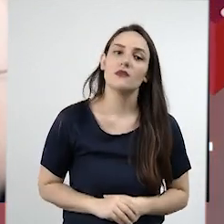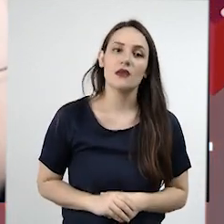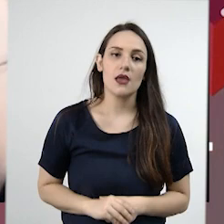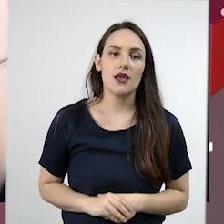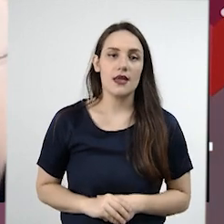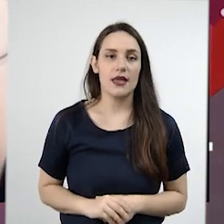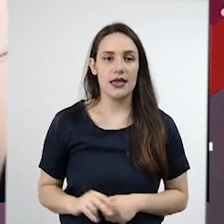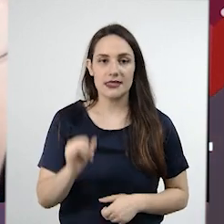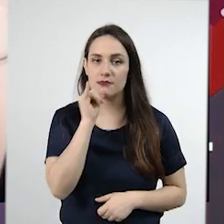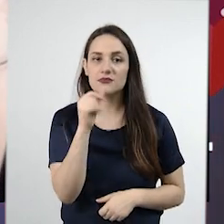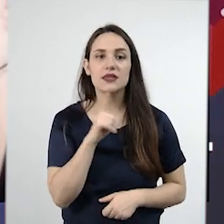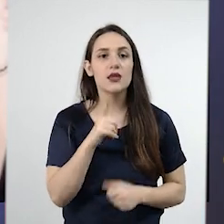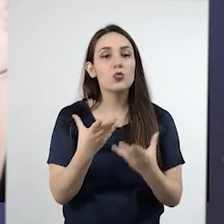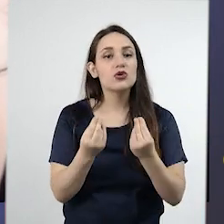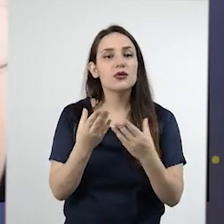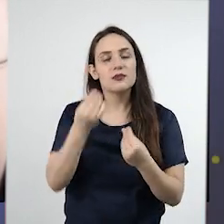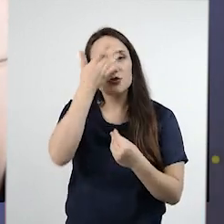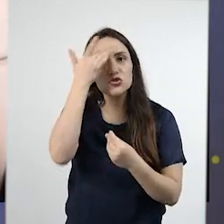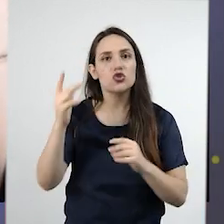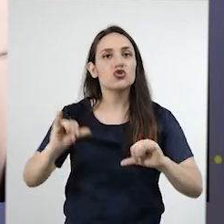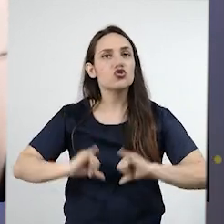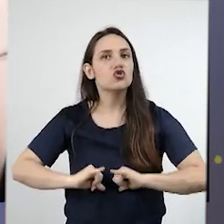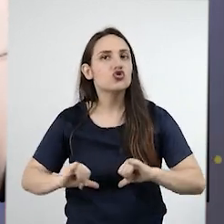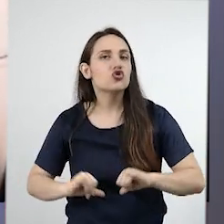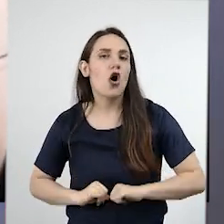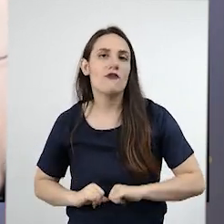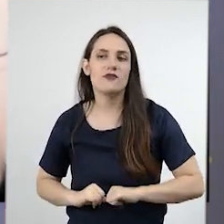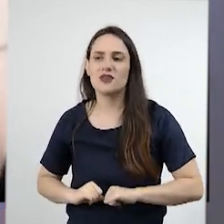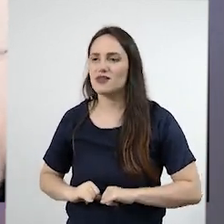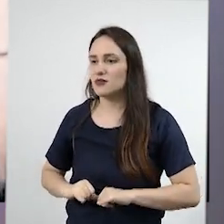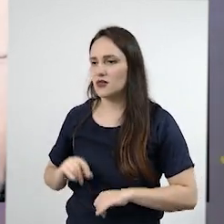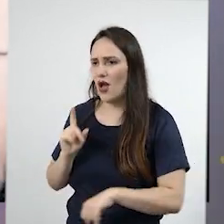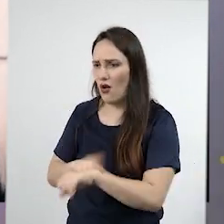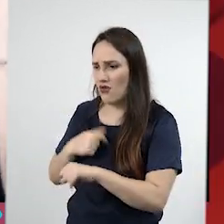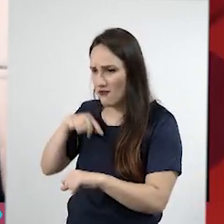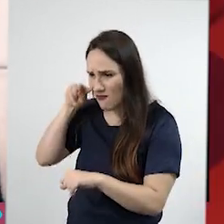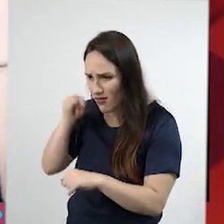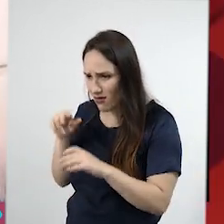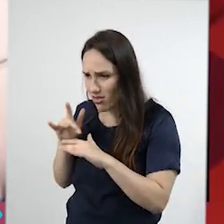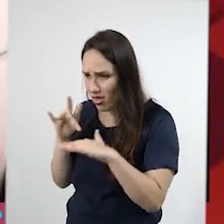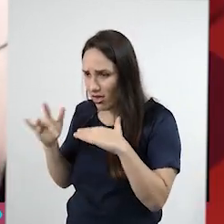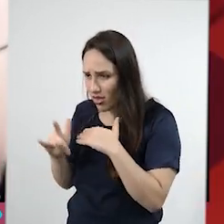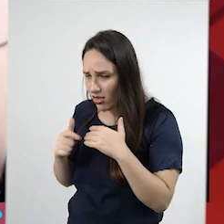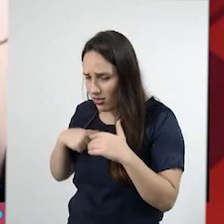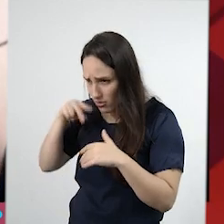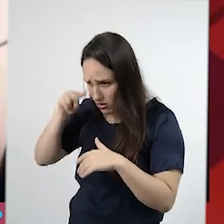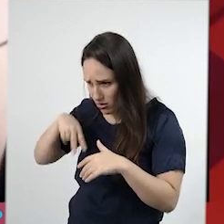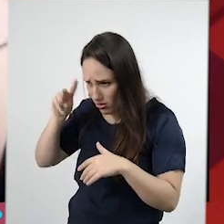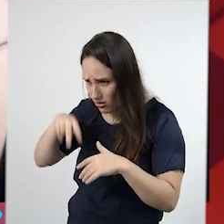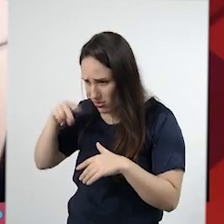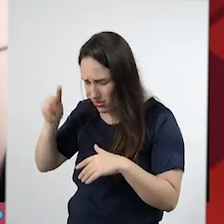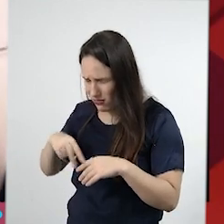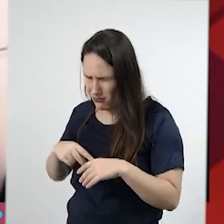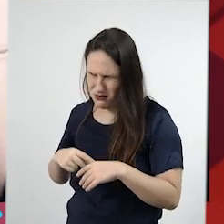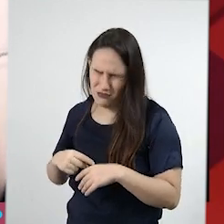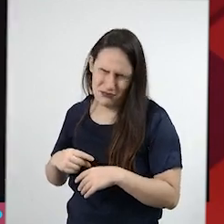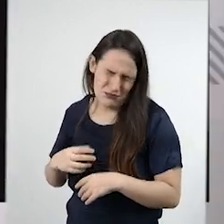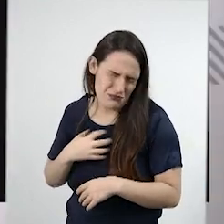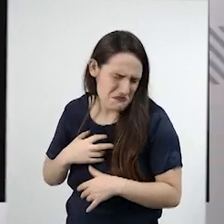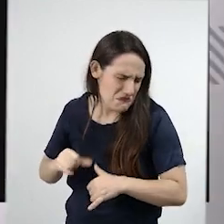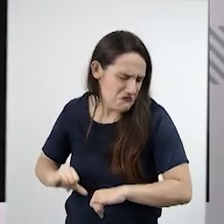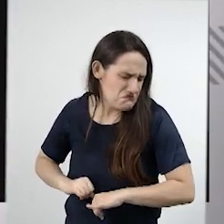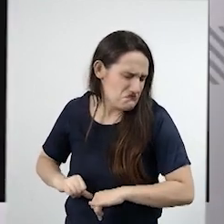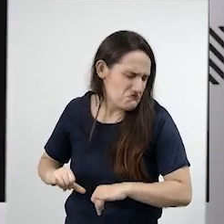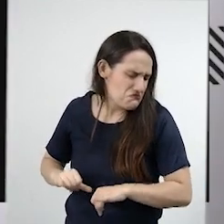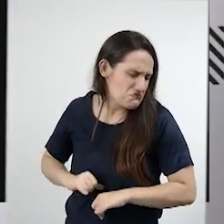sofrem com o que se fala. Então, assim, o trabalho da pessoa está ali no mundo virtual. Só que daí ela recebe